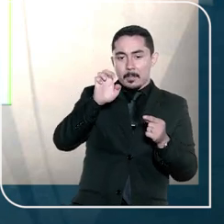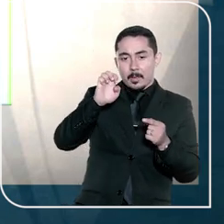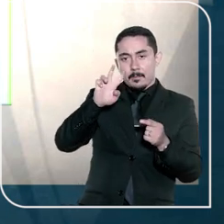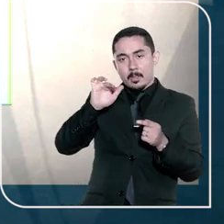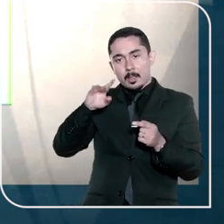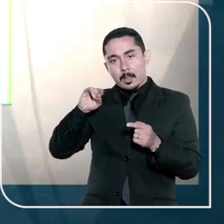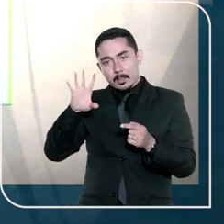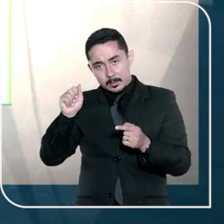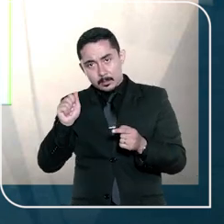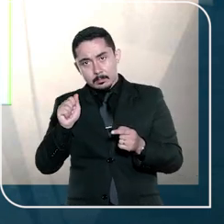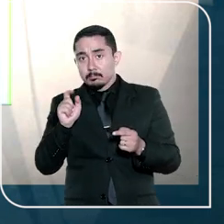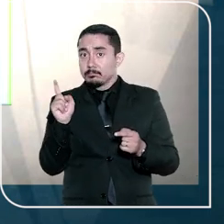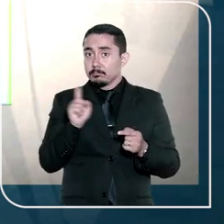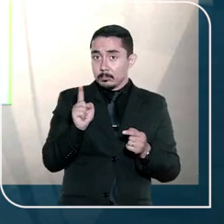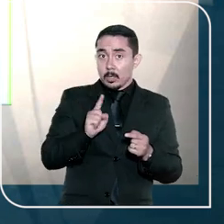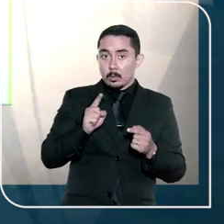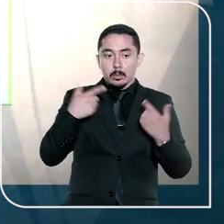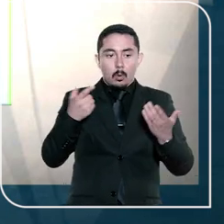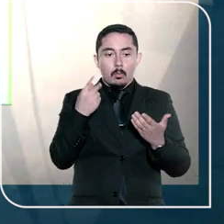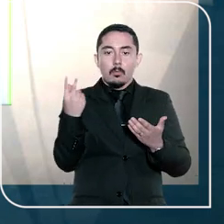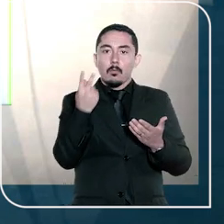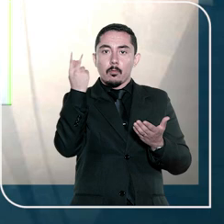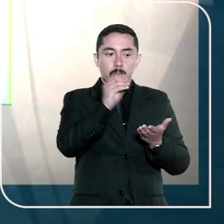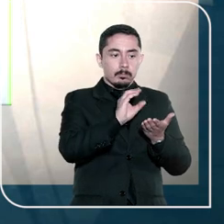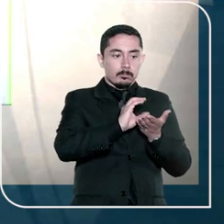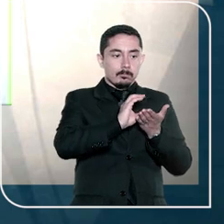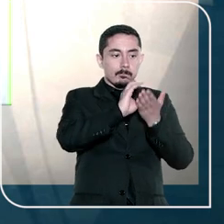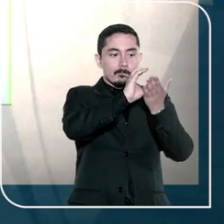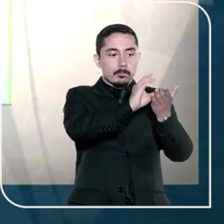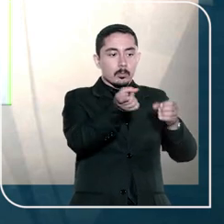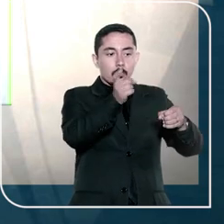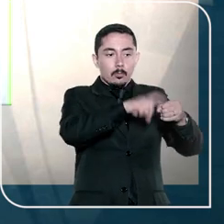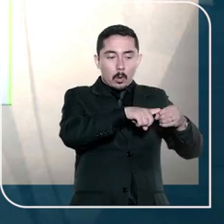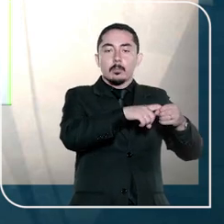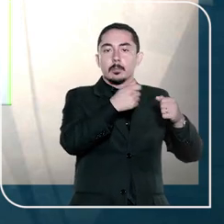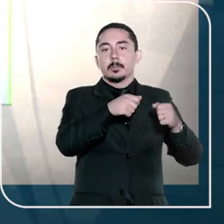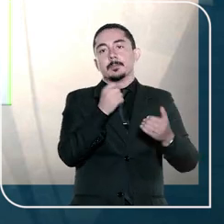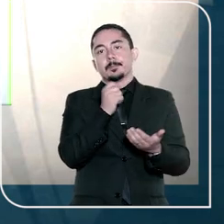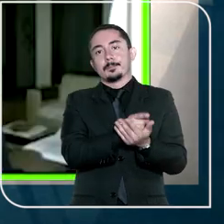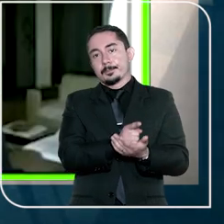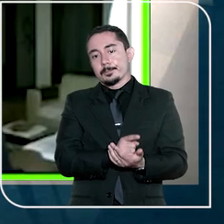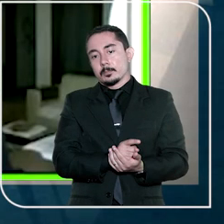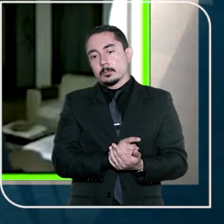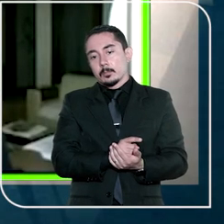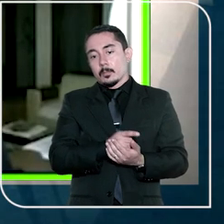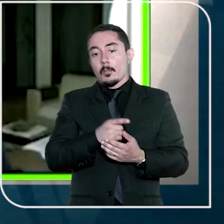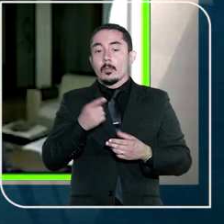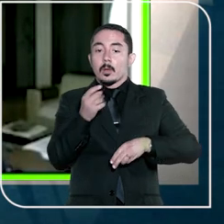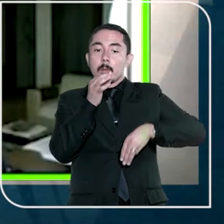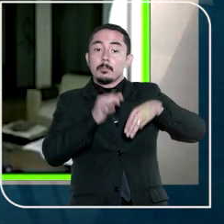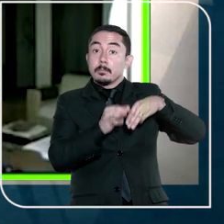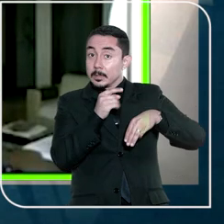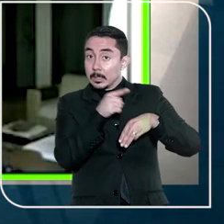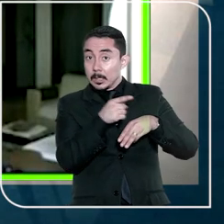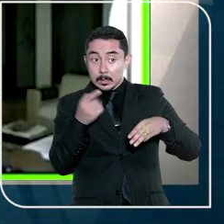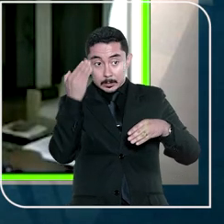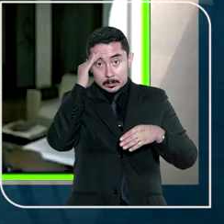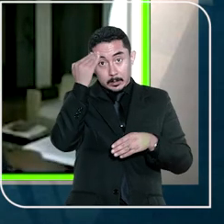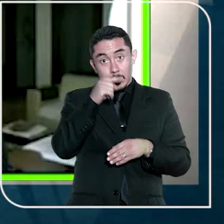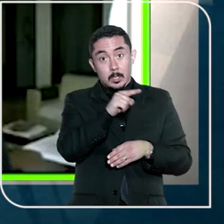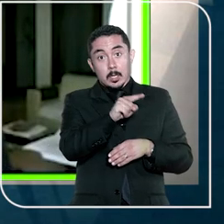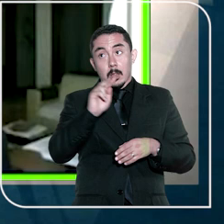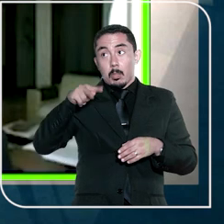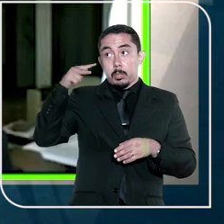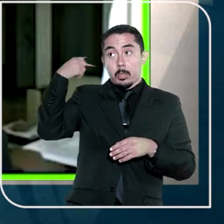previdenciária e destacou que a devolução desse valor deve ser feita aos que contribuíram para a ministra embora o superavit não